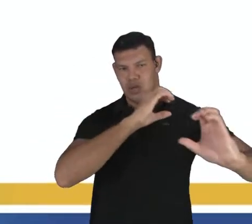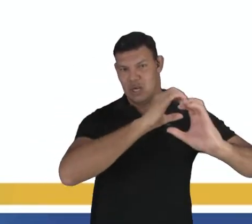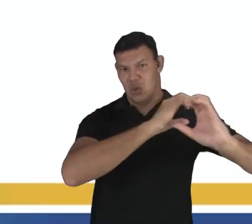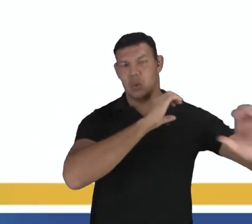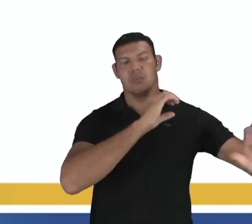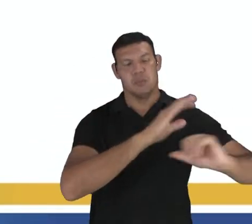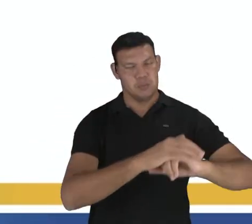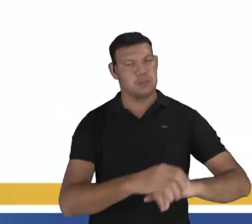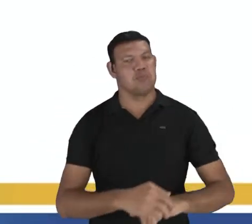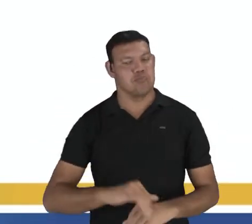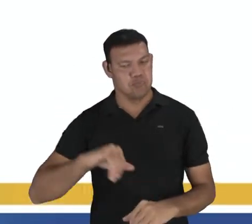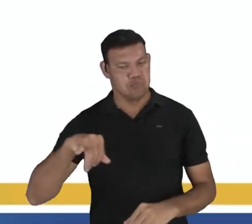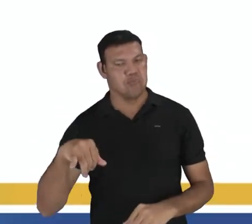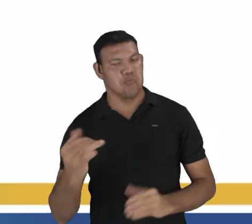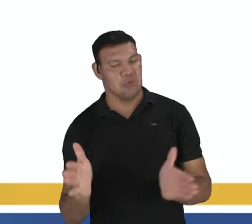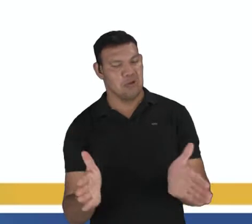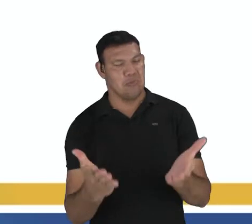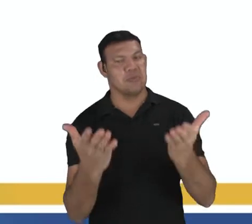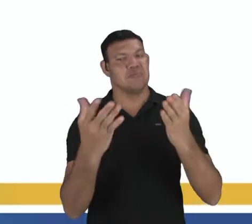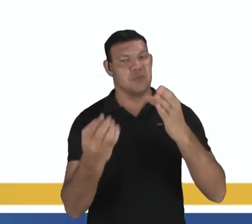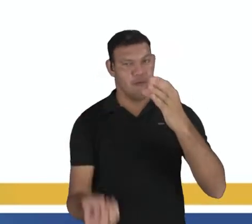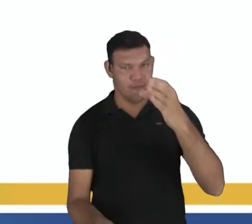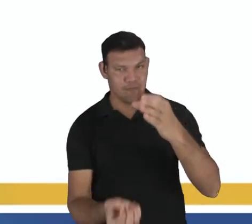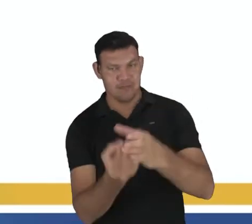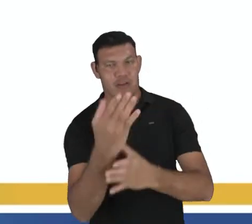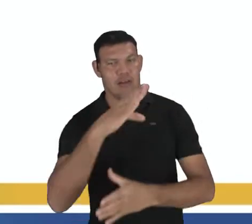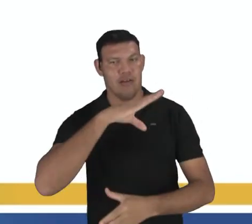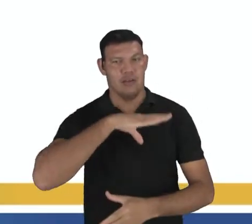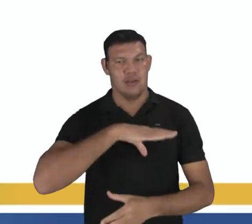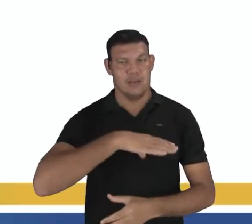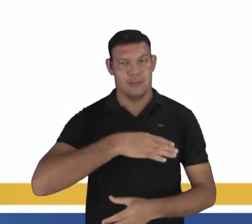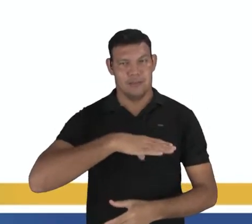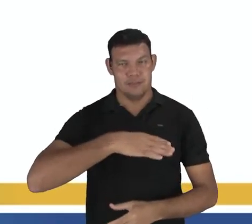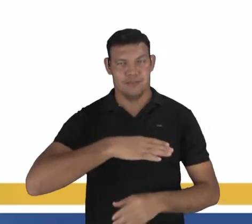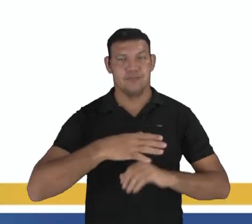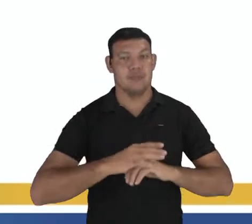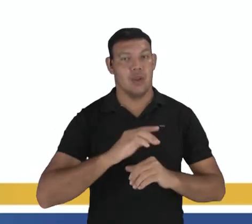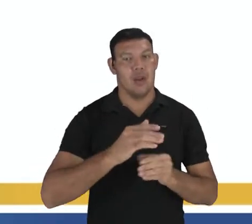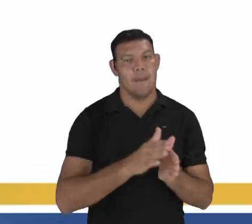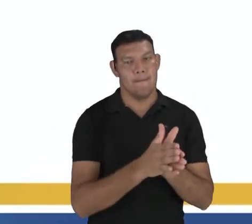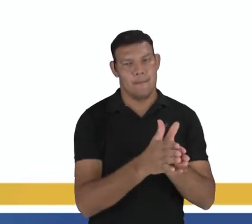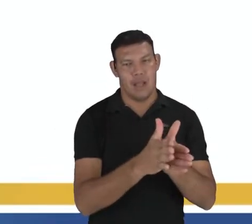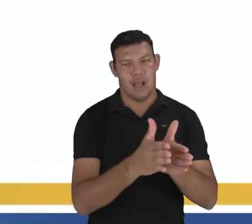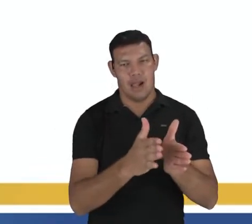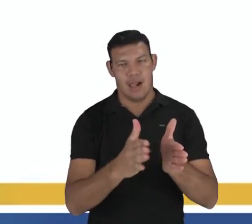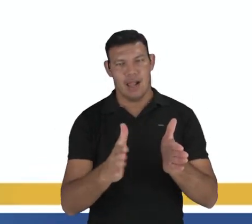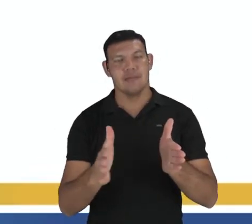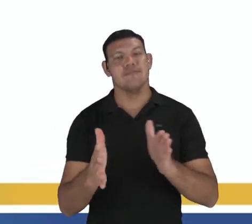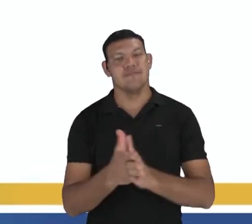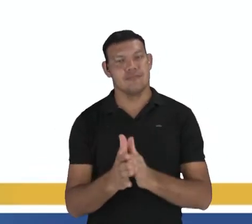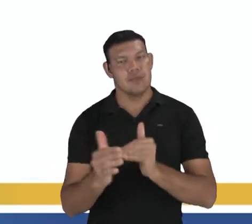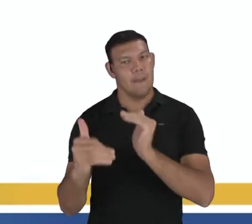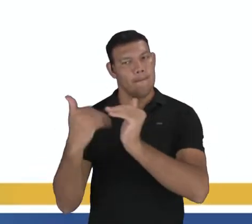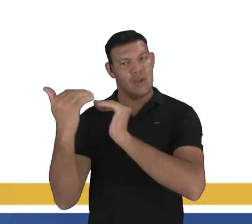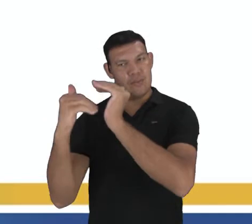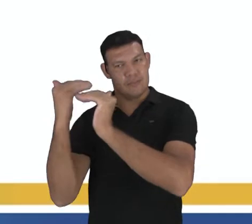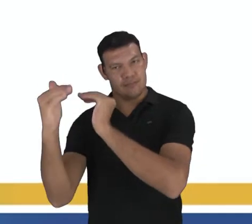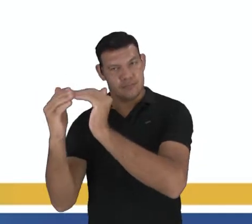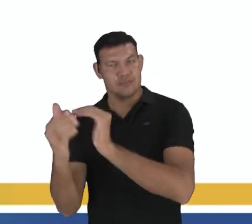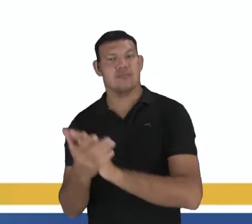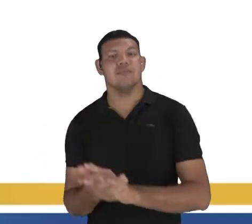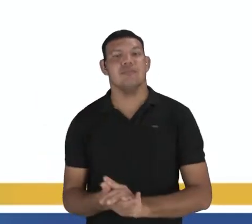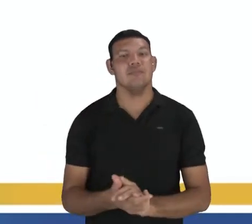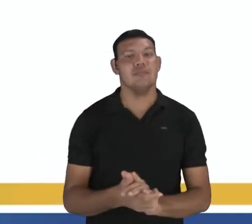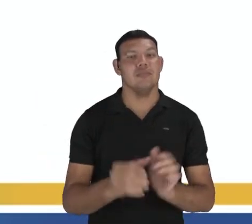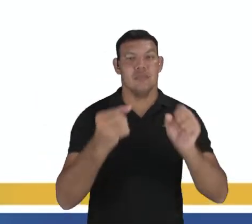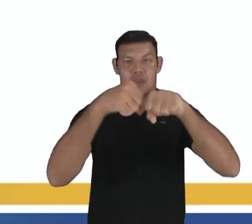aí propícias, né, para se fundar então as cidades, né? Com o tempo, implantaram uma organização um